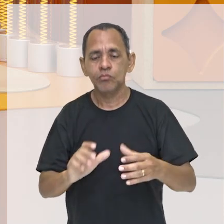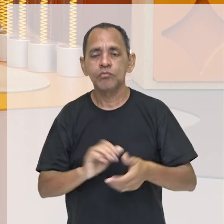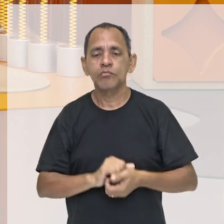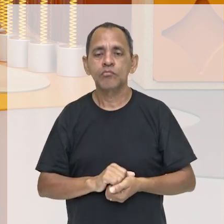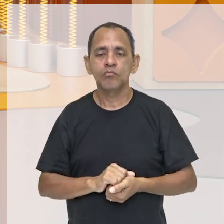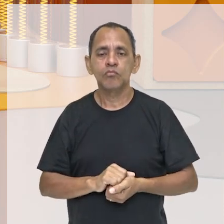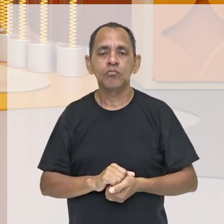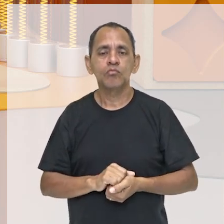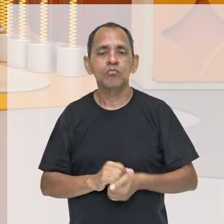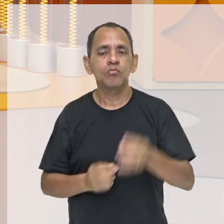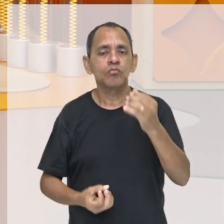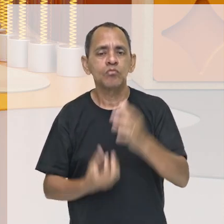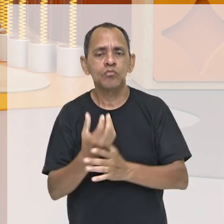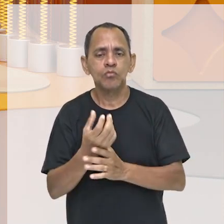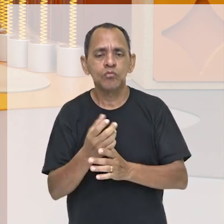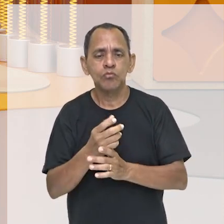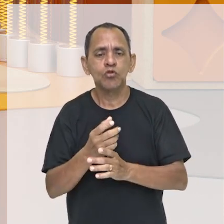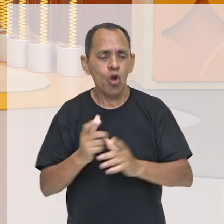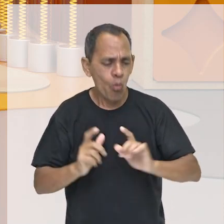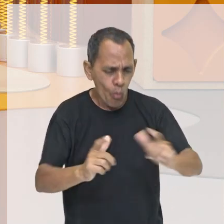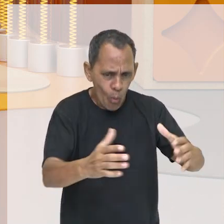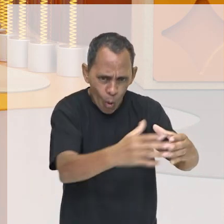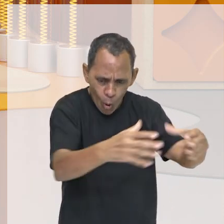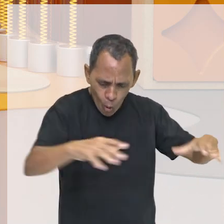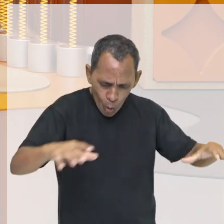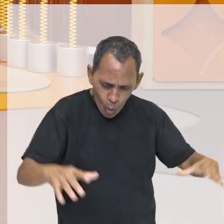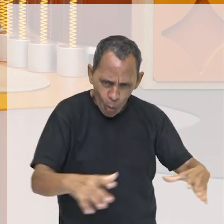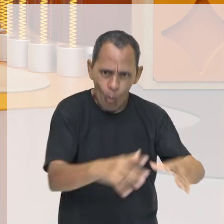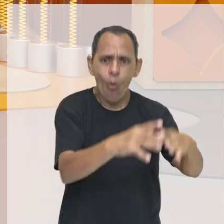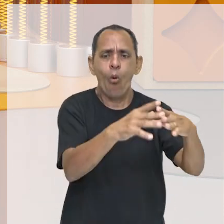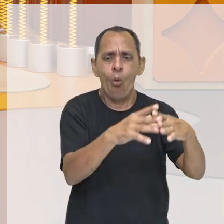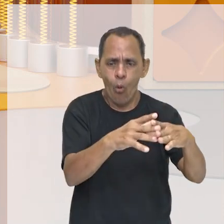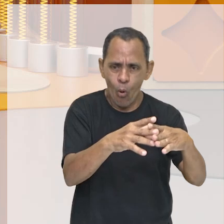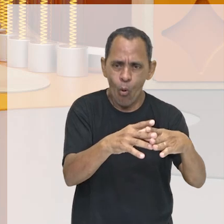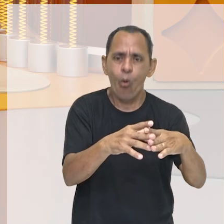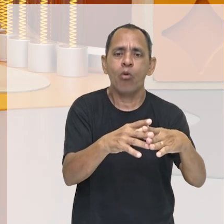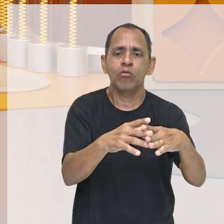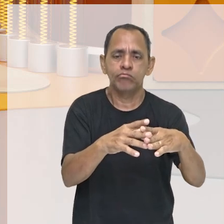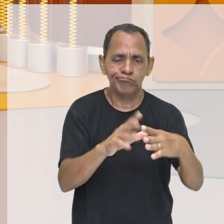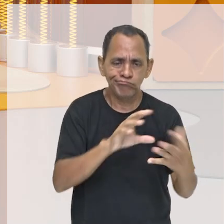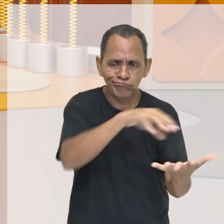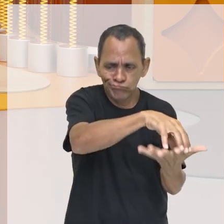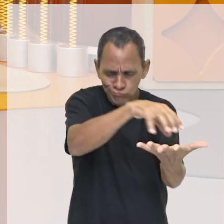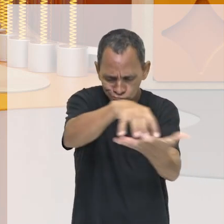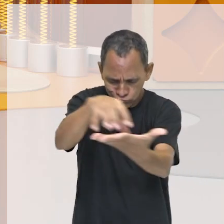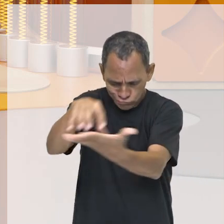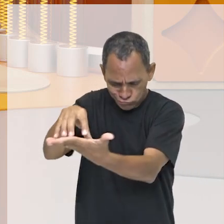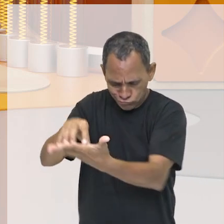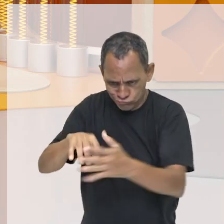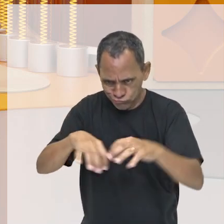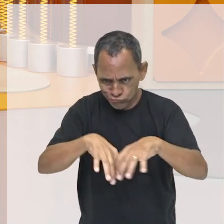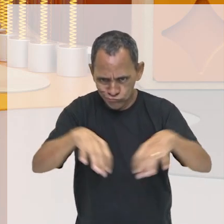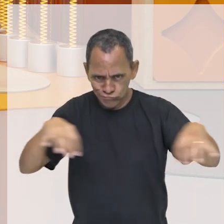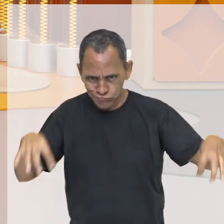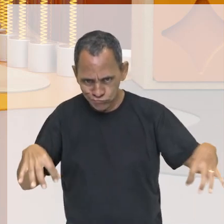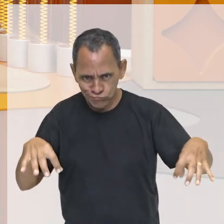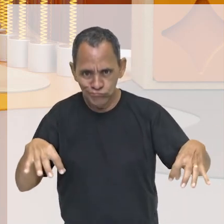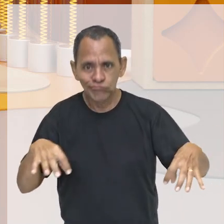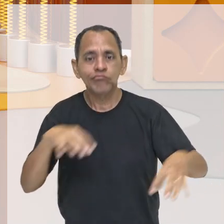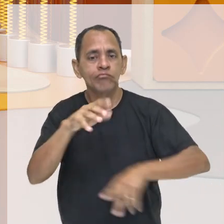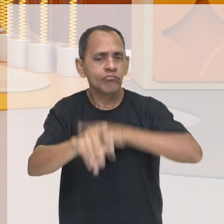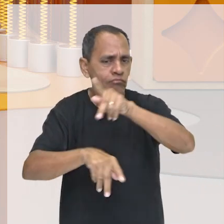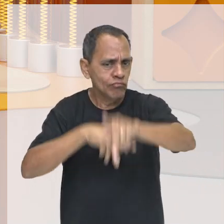São formadas por comunidades tribais divididas em inúmeros povos de idiomas e